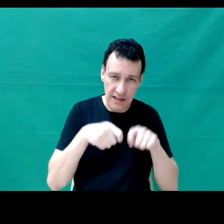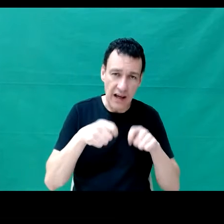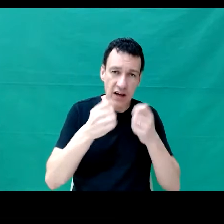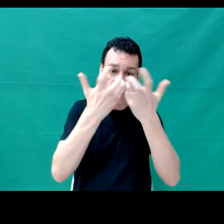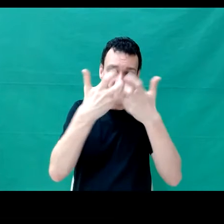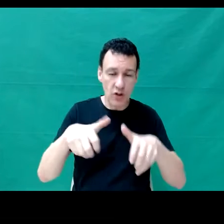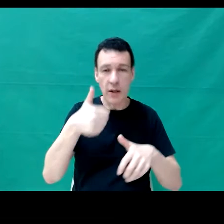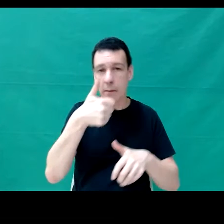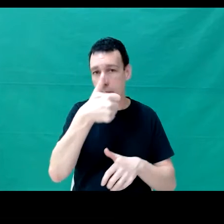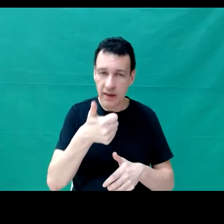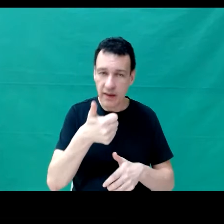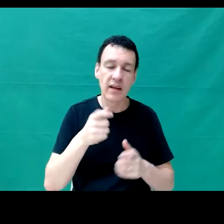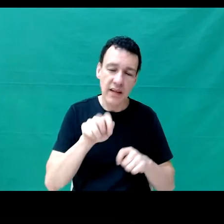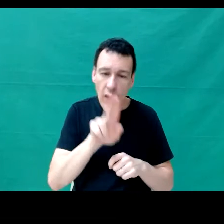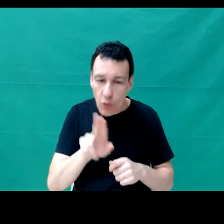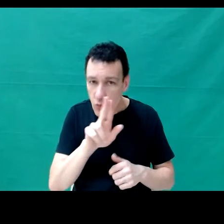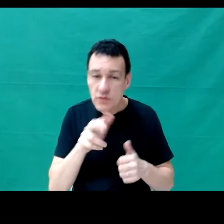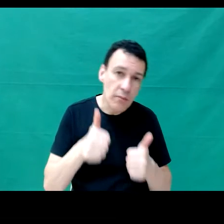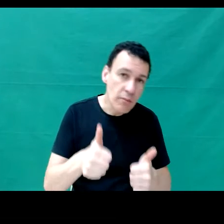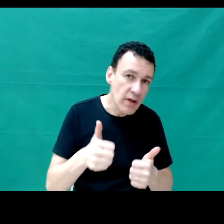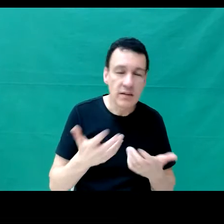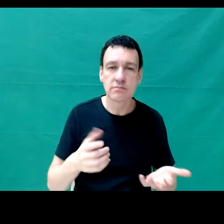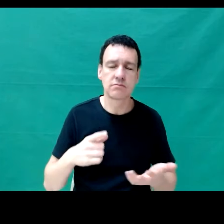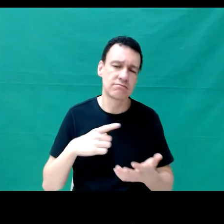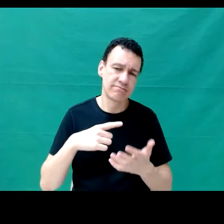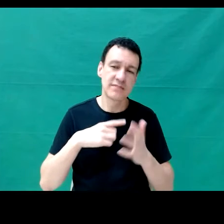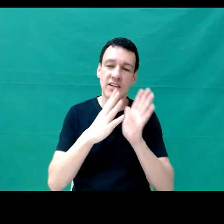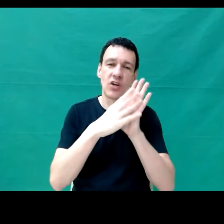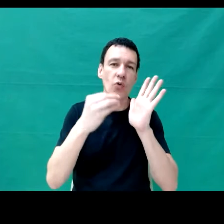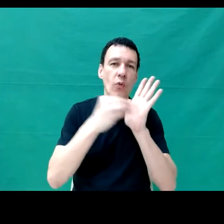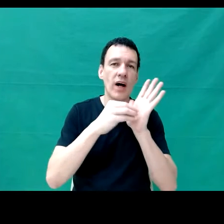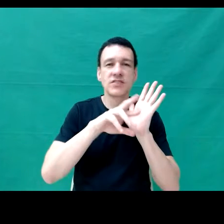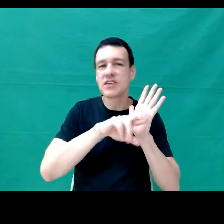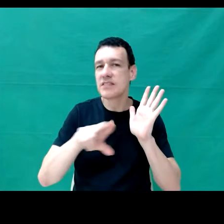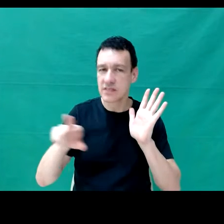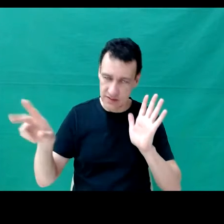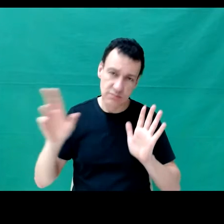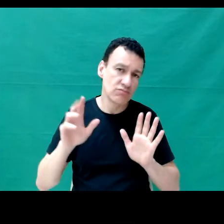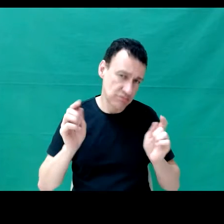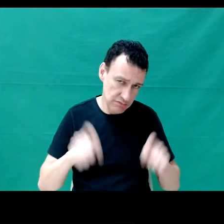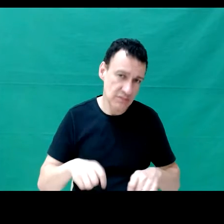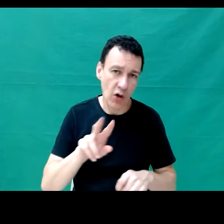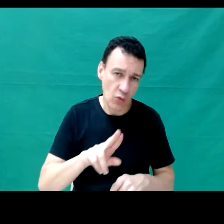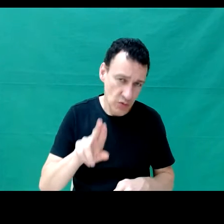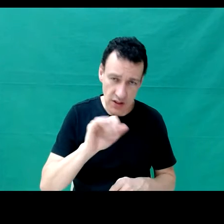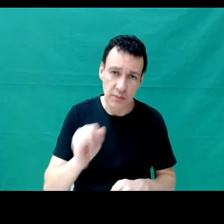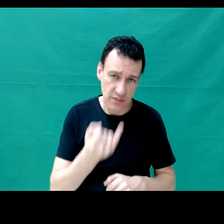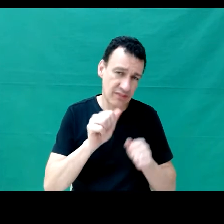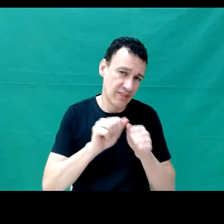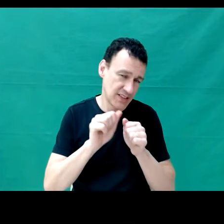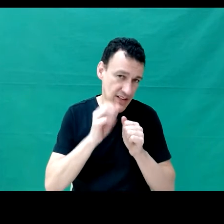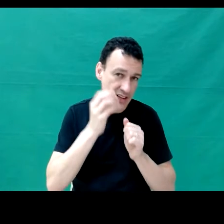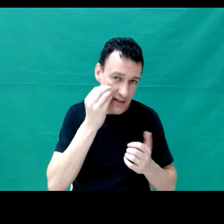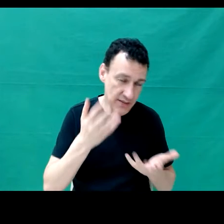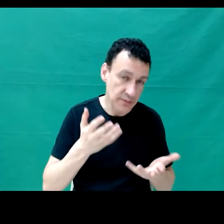tudo mais. Aí a gente usa diversificadas linguagens para fazer isso, né. A gente também tem as automações em